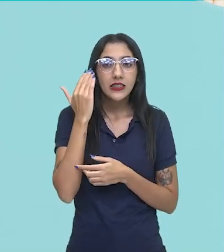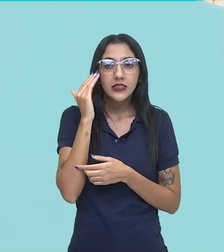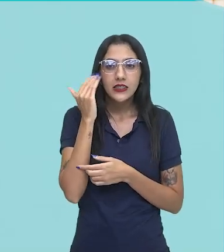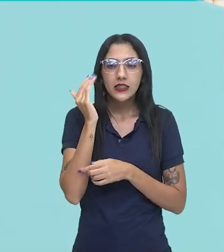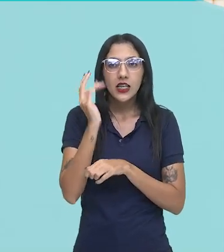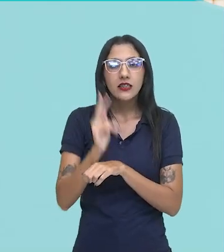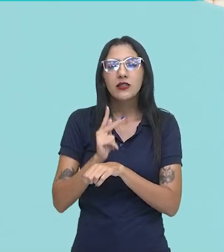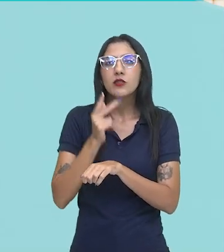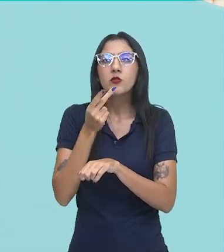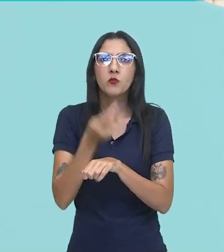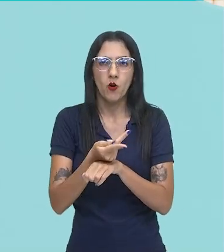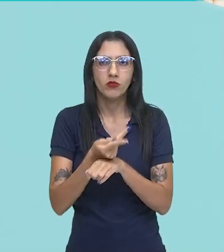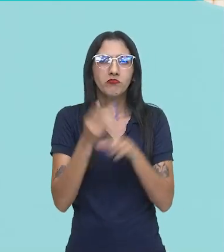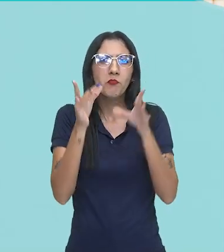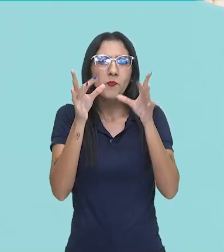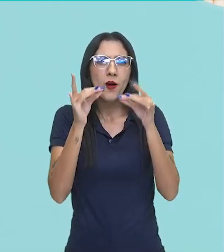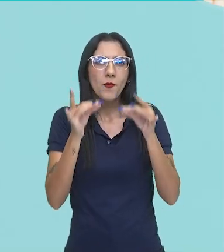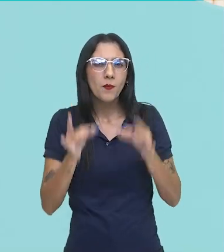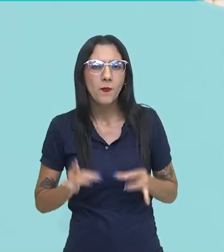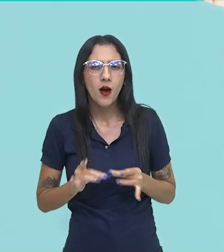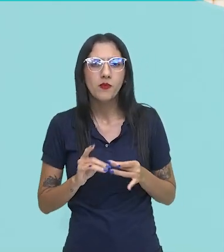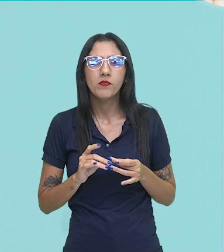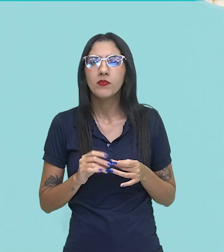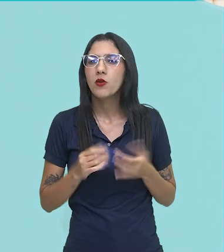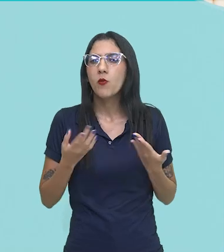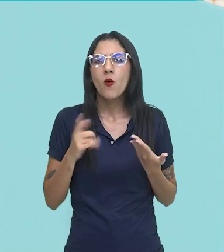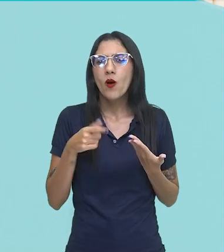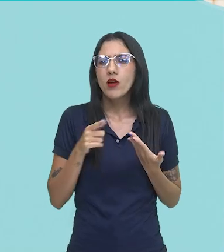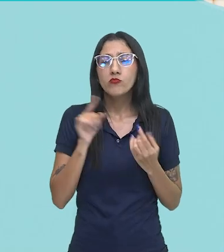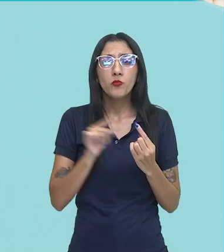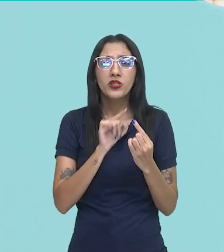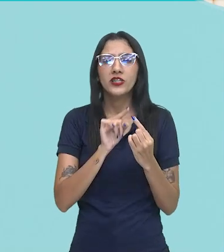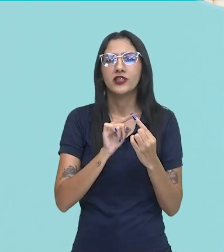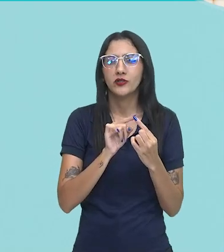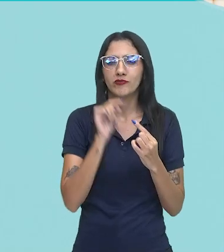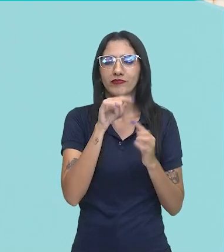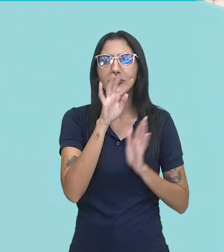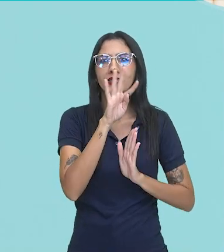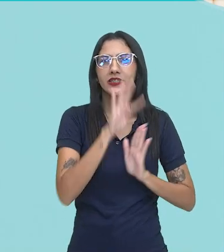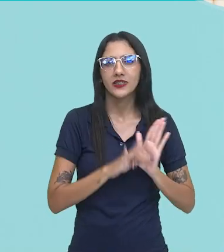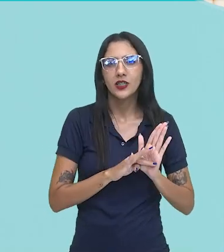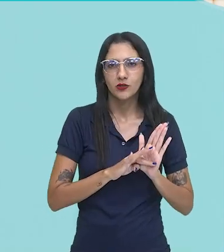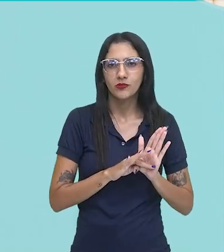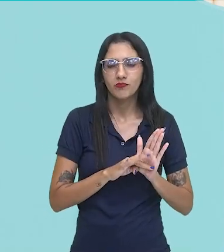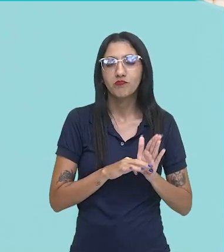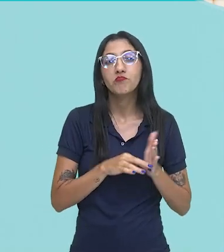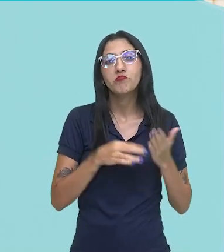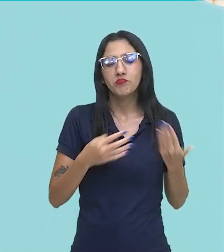compreender com certeza a essência desse texto, tá? Então a gente vai